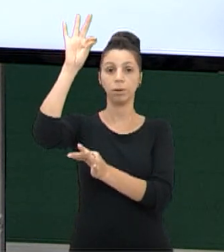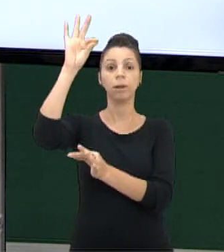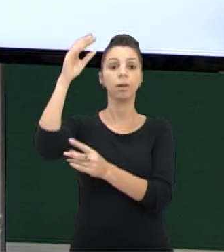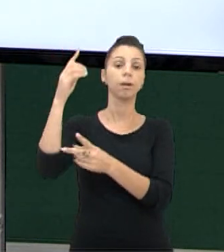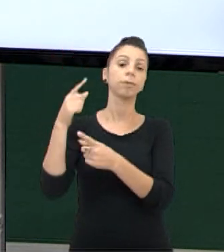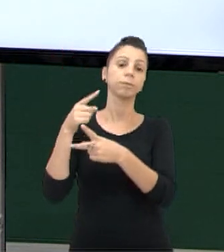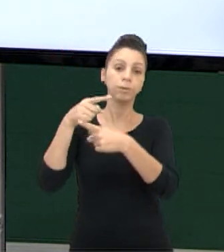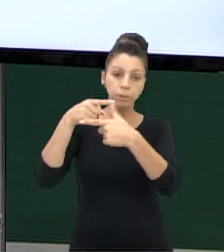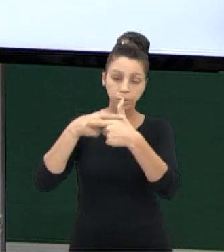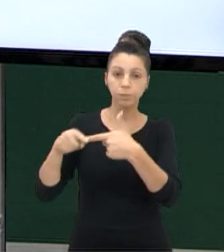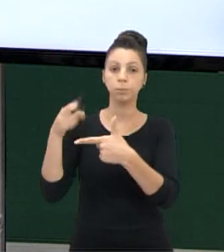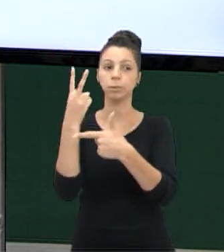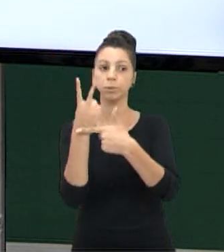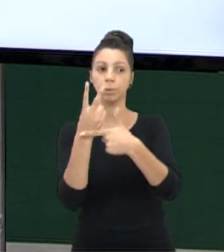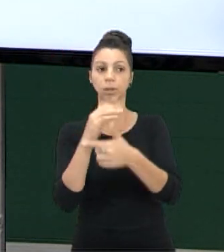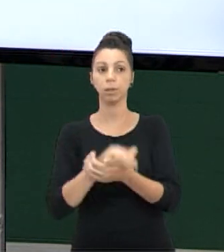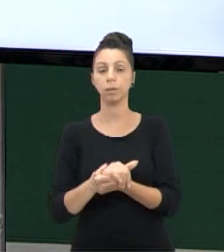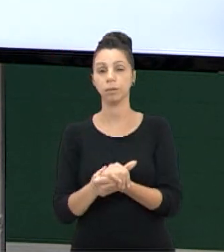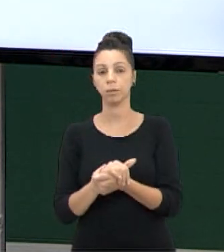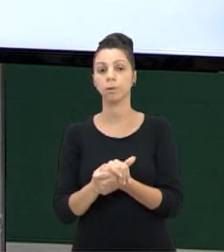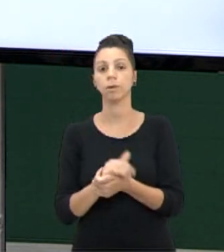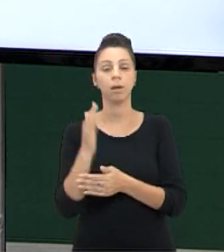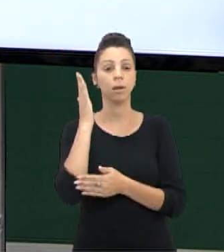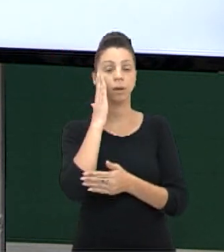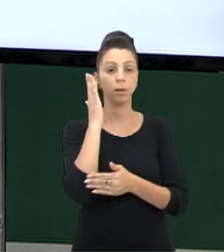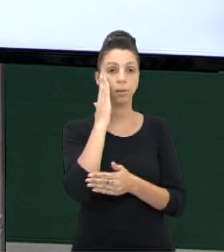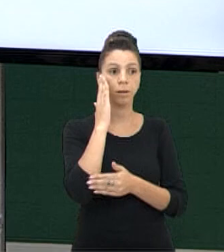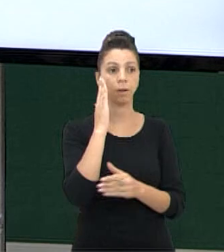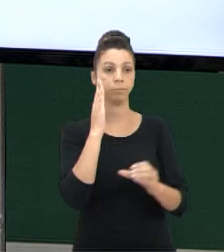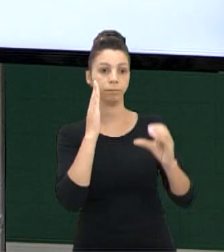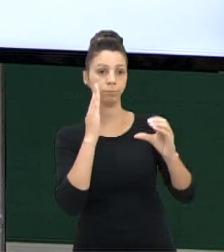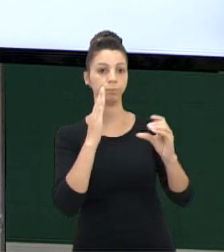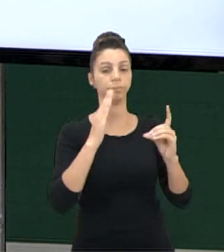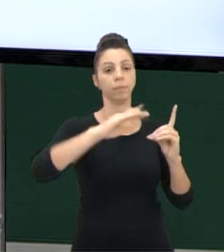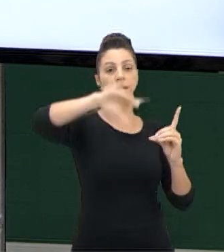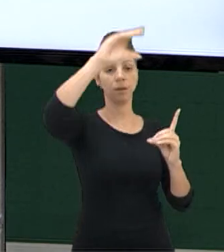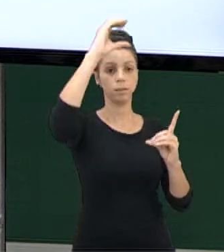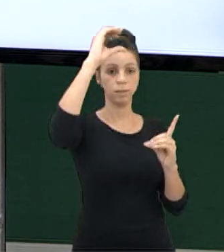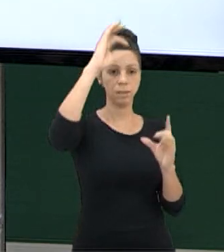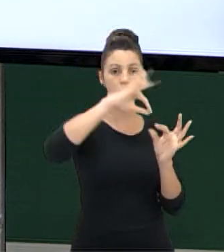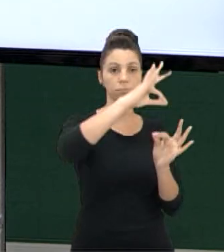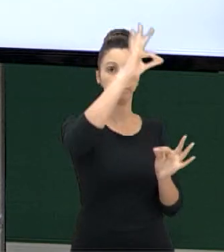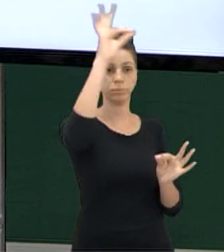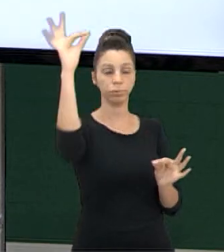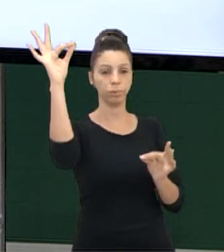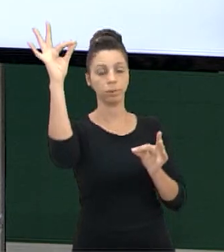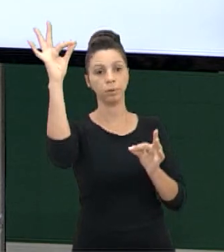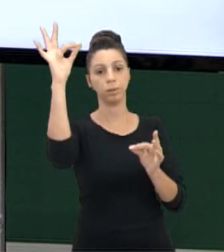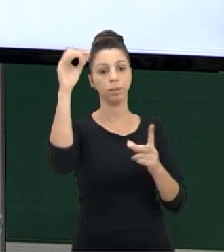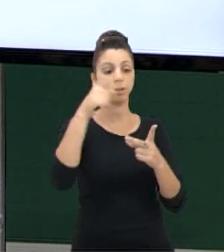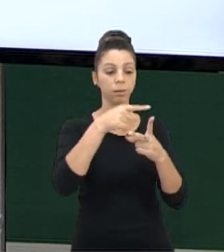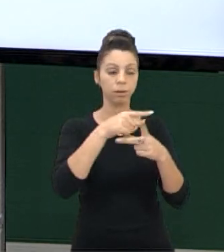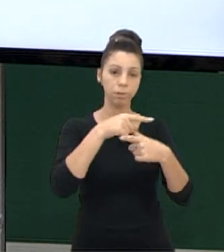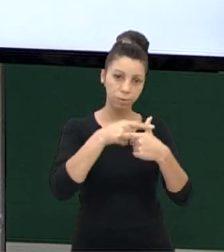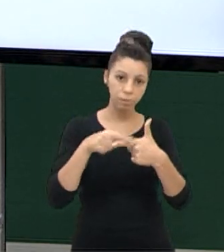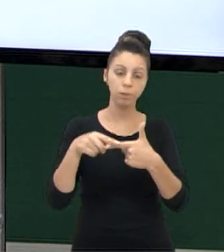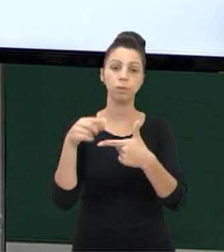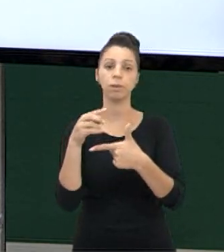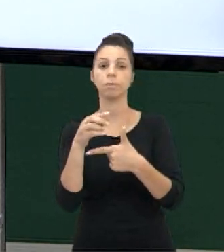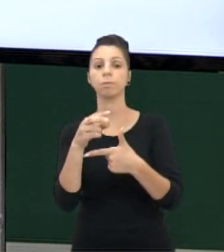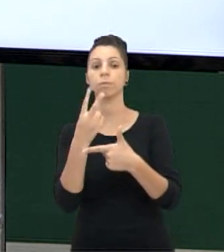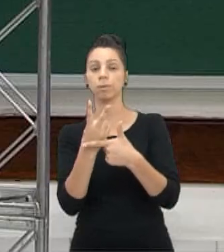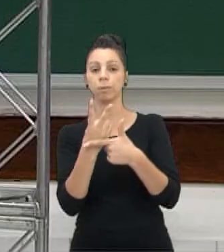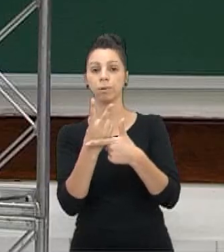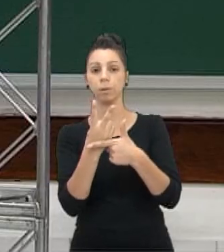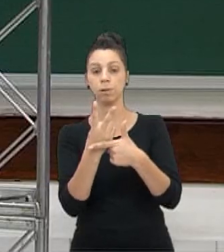A. Eu sei o valor do arco CD, divido por 2, eu tenho o valor de B. Tudo bem, meus